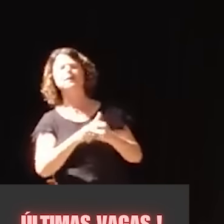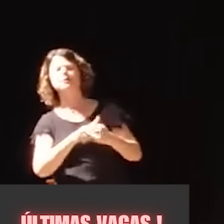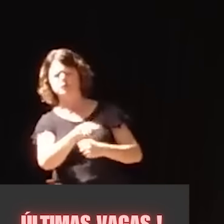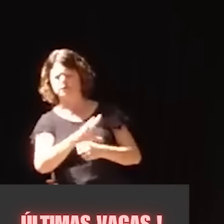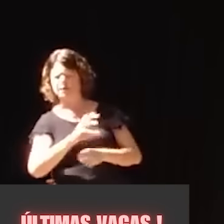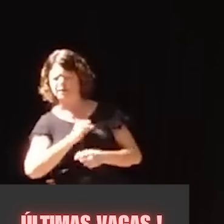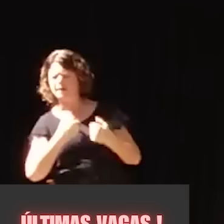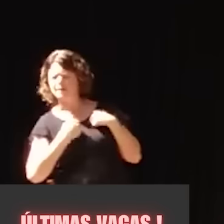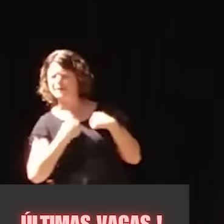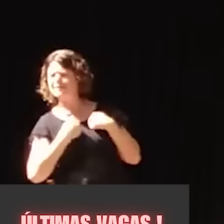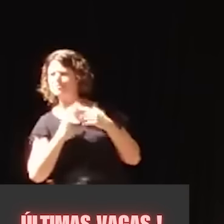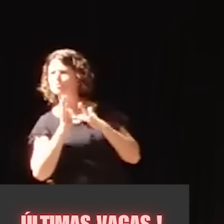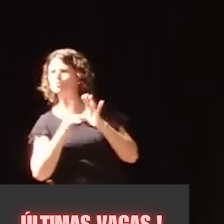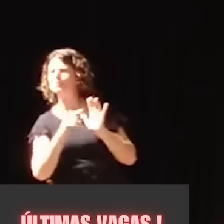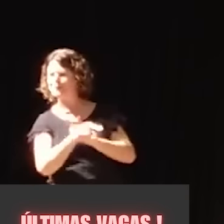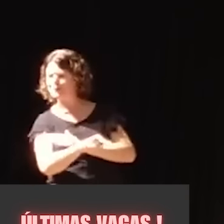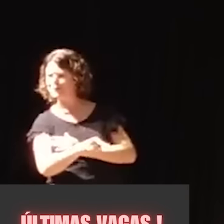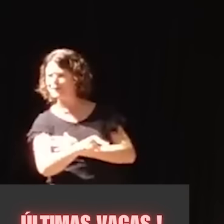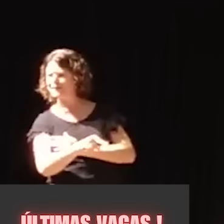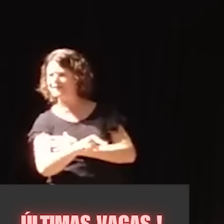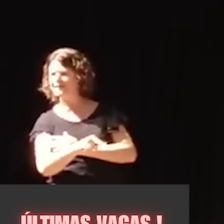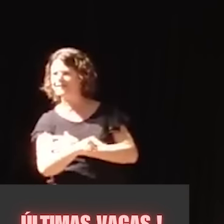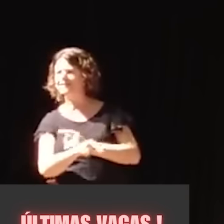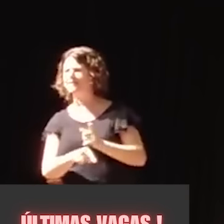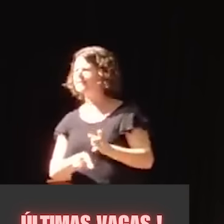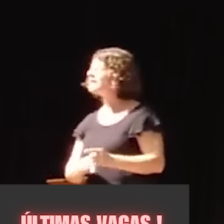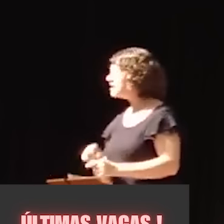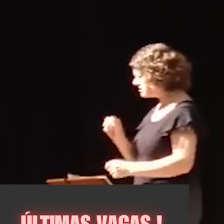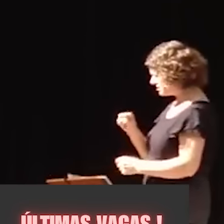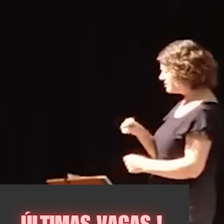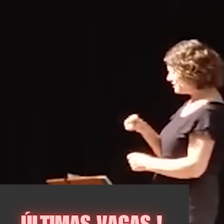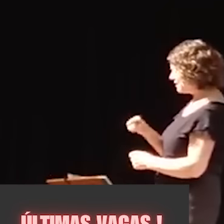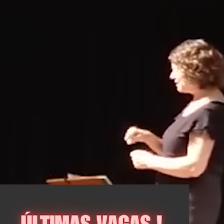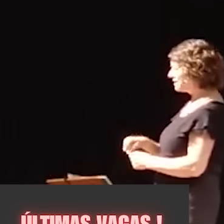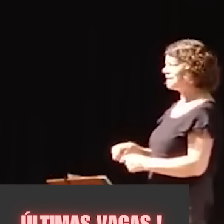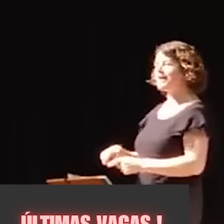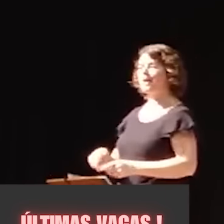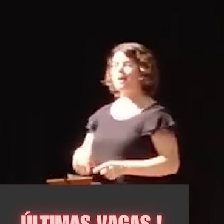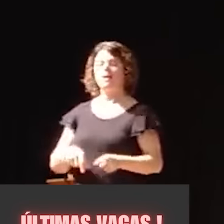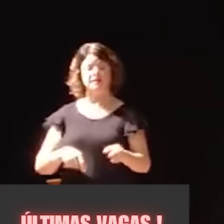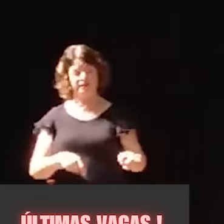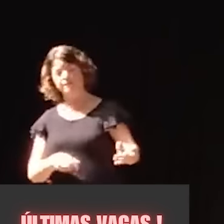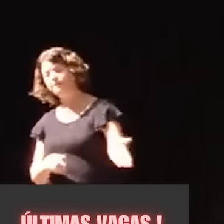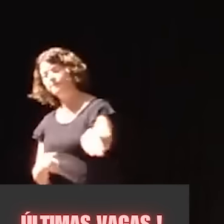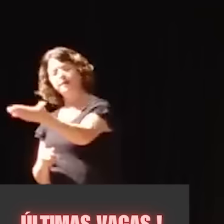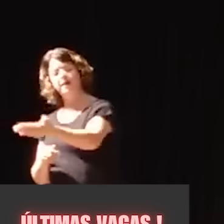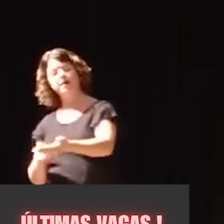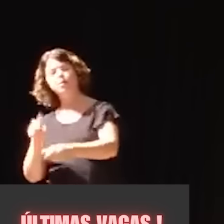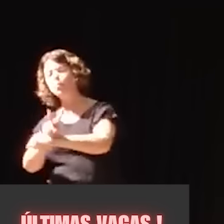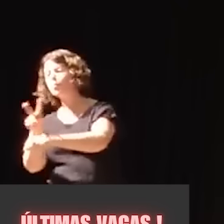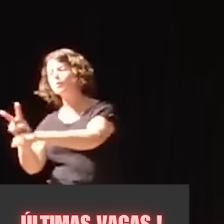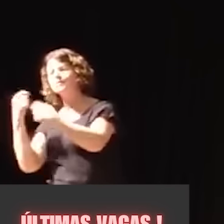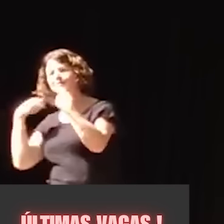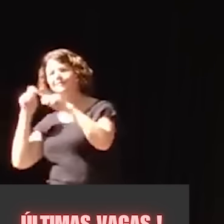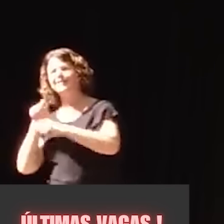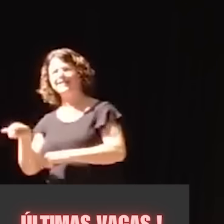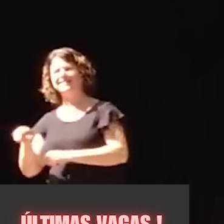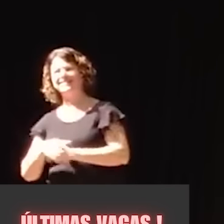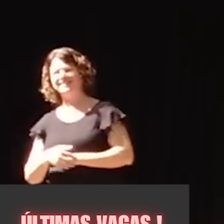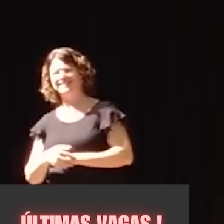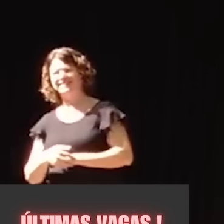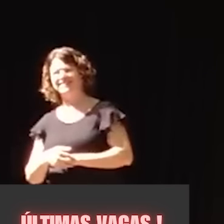sabes que eu te amo então cuida dos meus cordeirinhos porque Cordeirinho gente vai se desviar vai se afastar tem Cordeirinho que